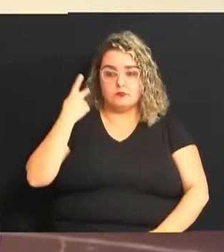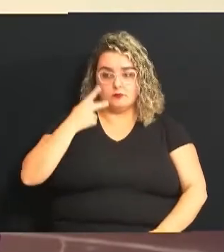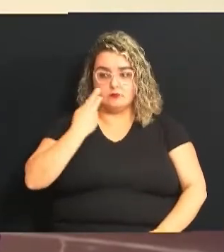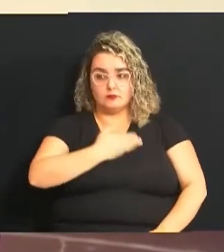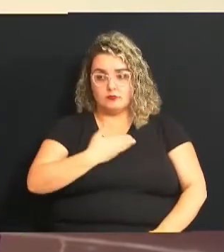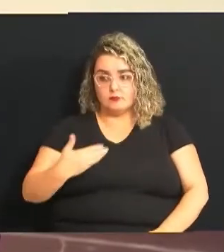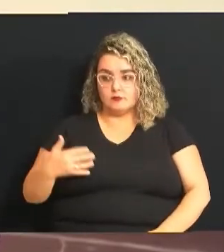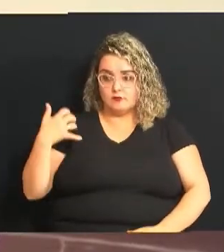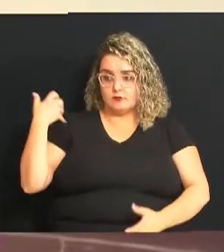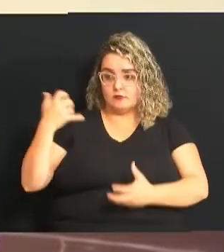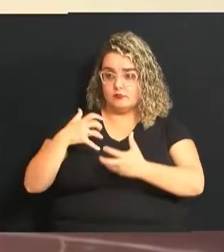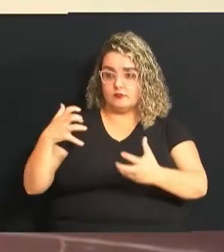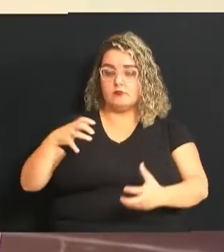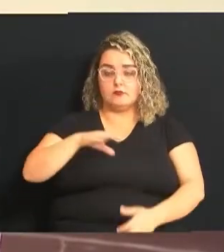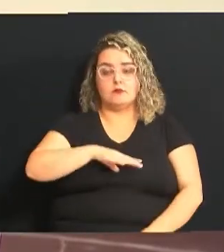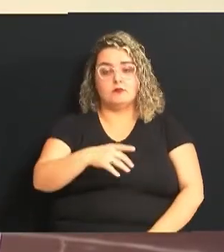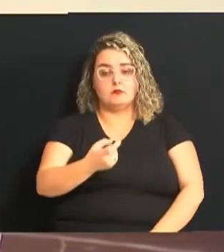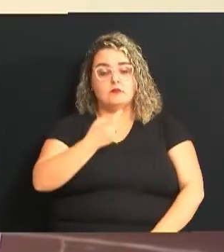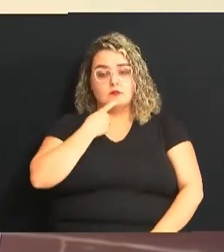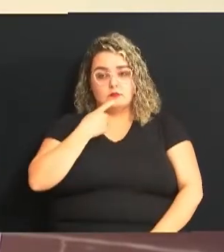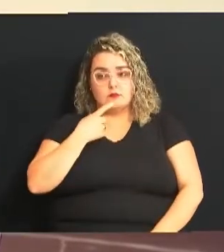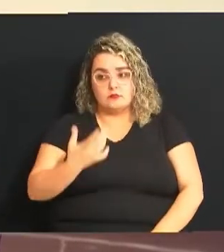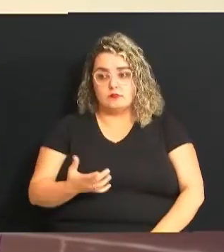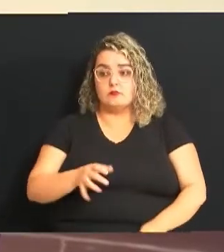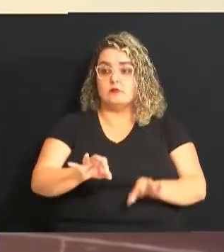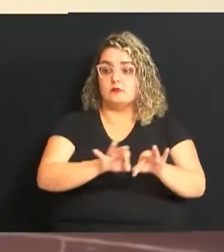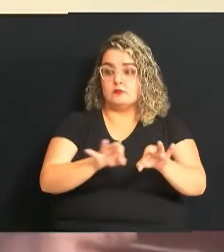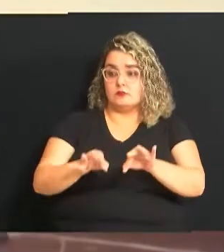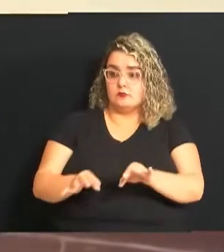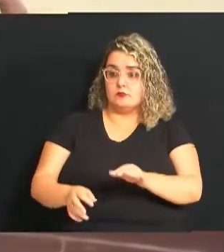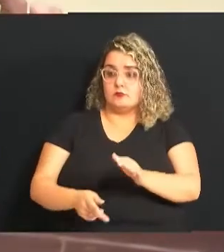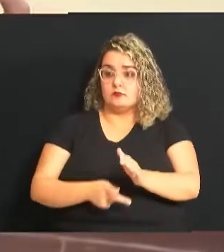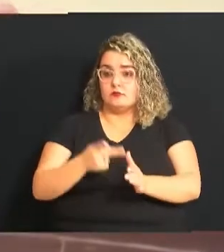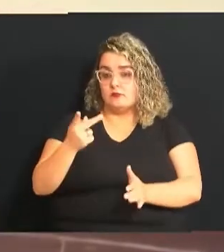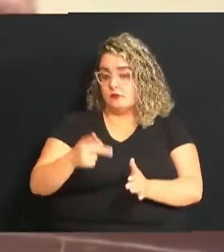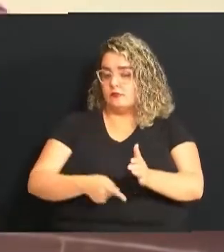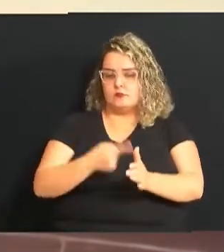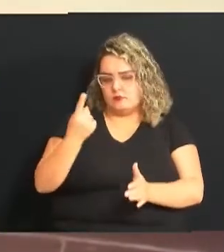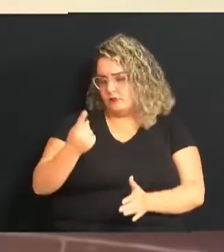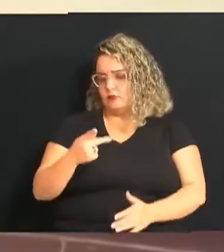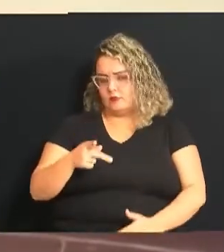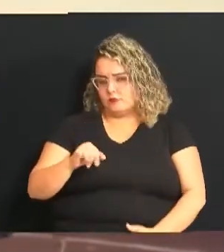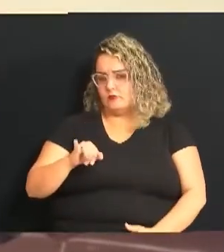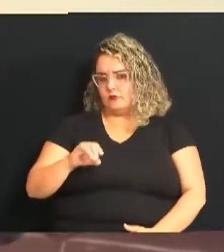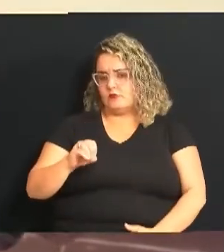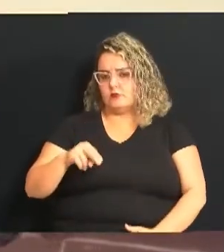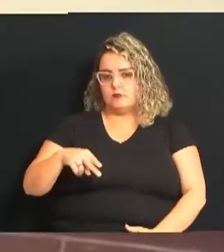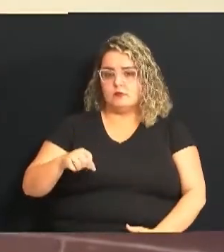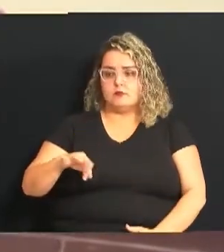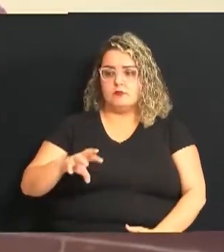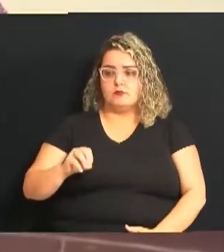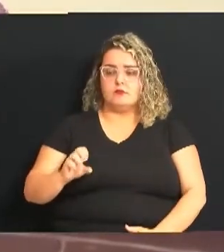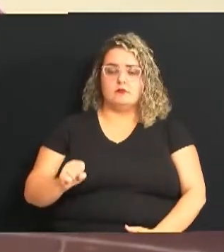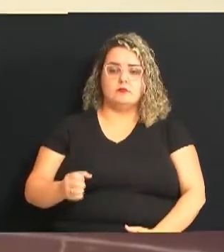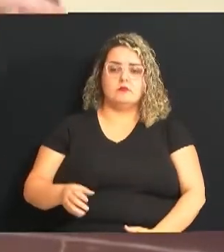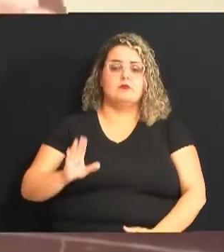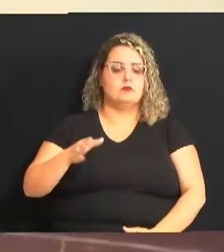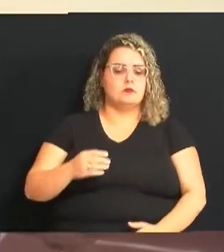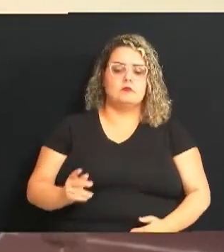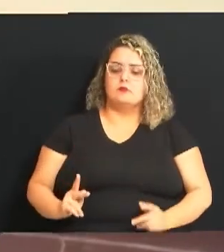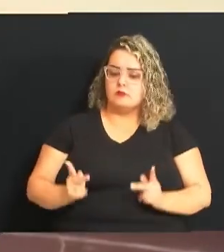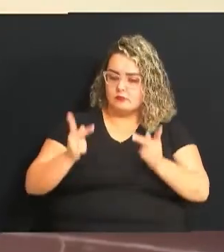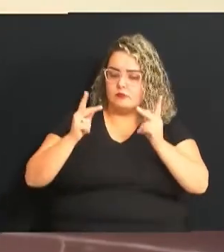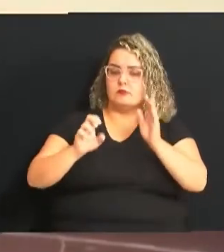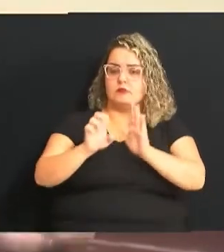pessoa idosa na cidade de Campinas, com projetos pioneiros, isso já é derivado da conquista do Estatuto. Antes